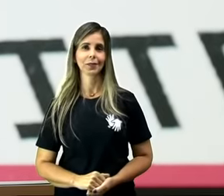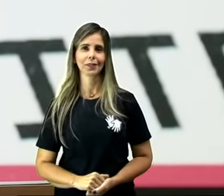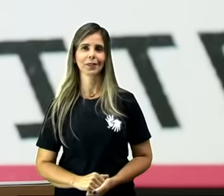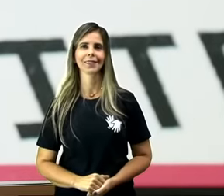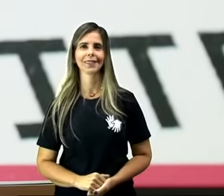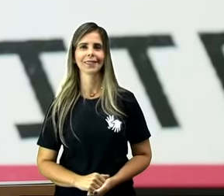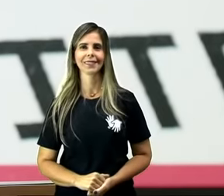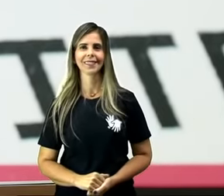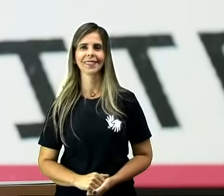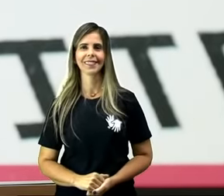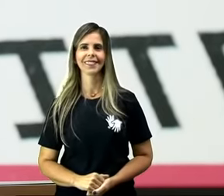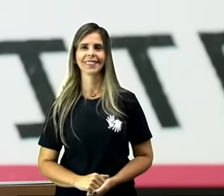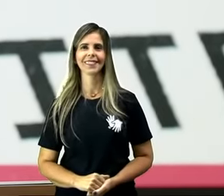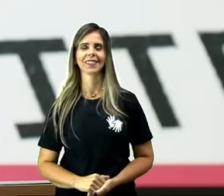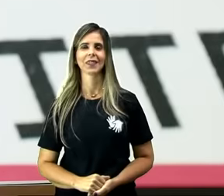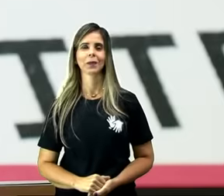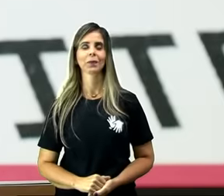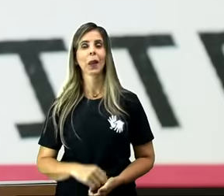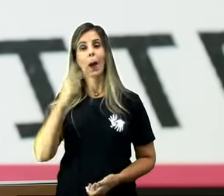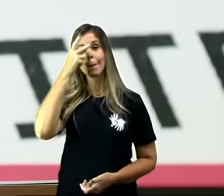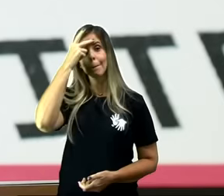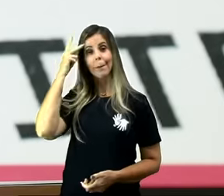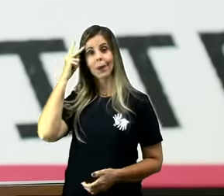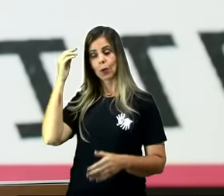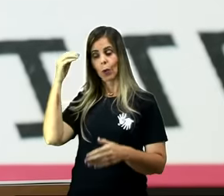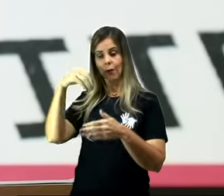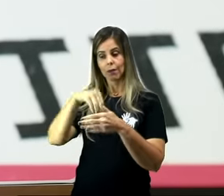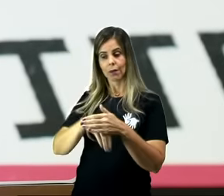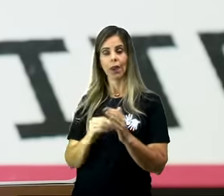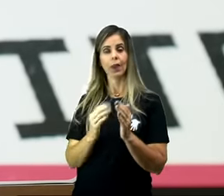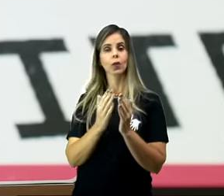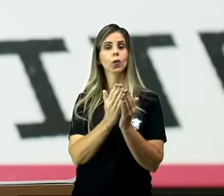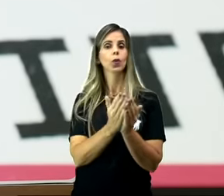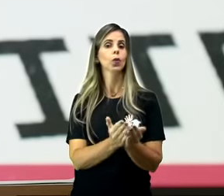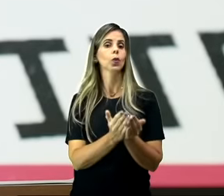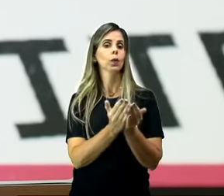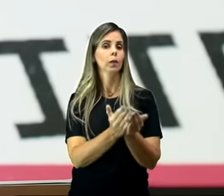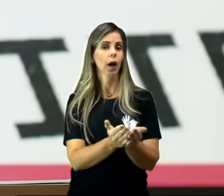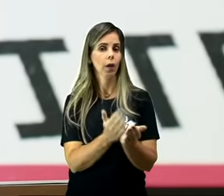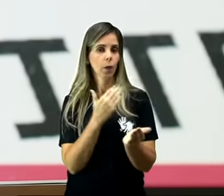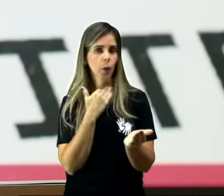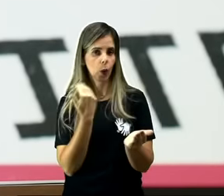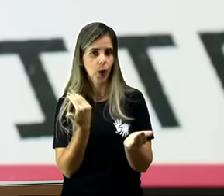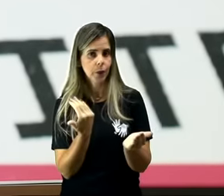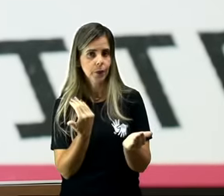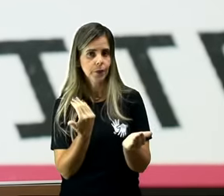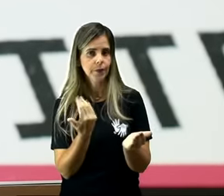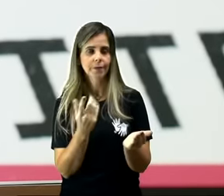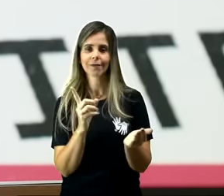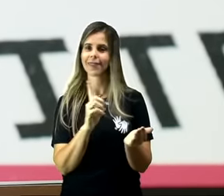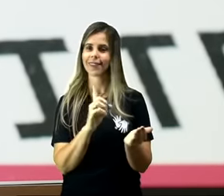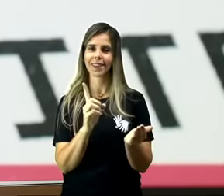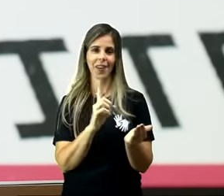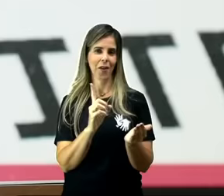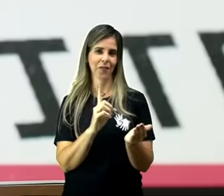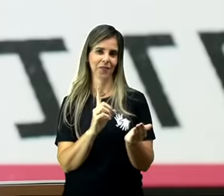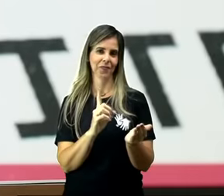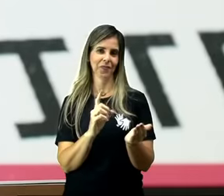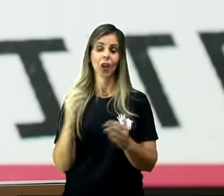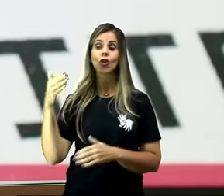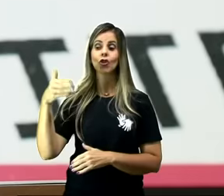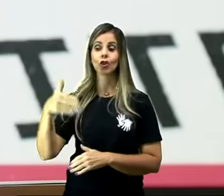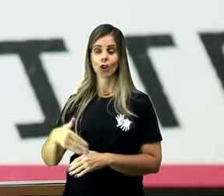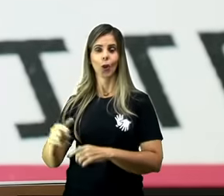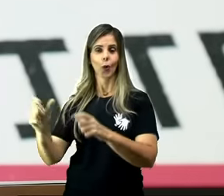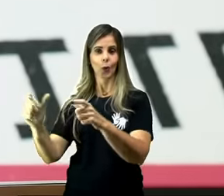Quem estava no barco morreu? Chegou do outro lado vivo? Então guarda isso, olha, Jesus não veio para